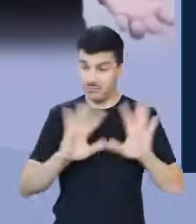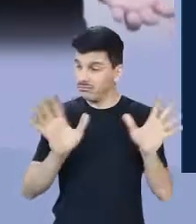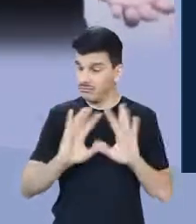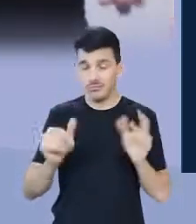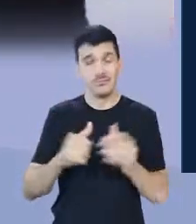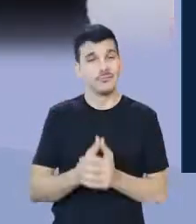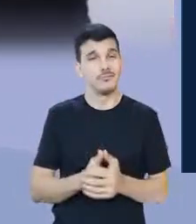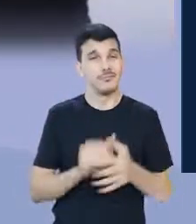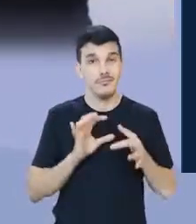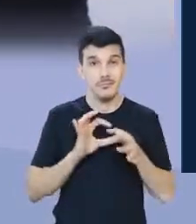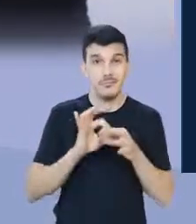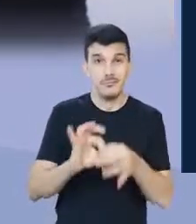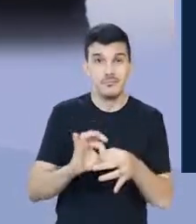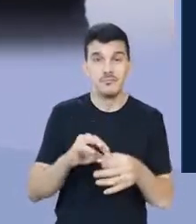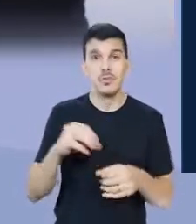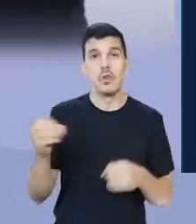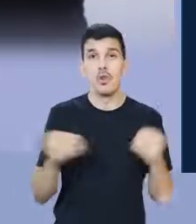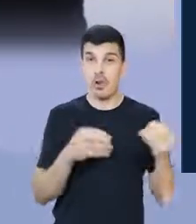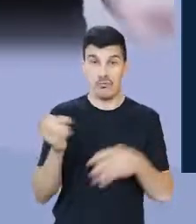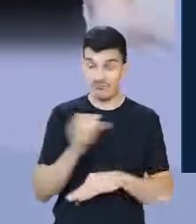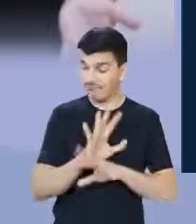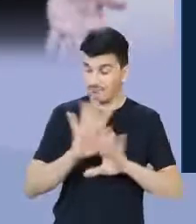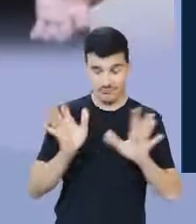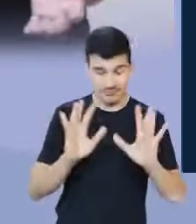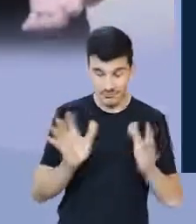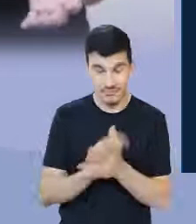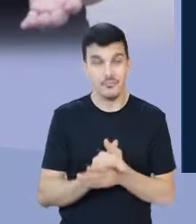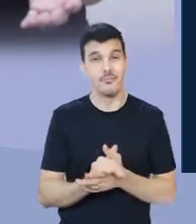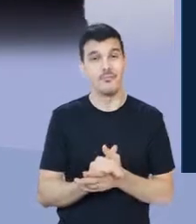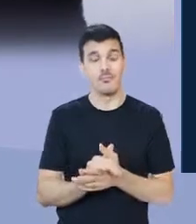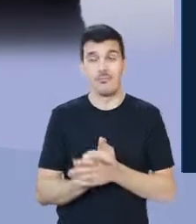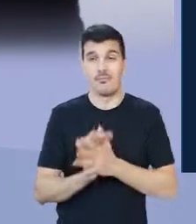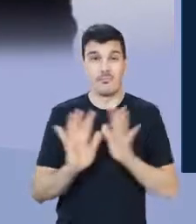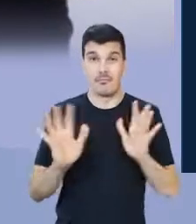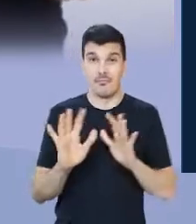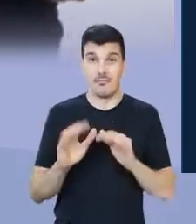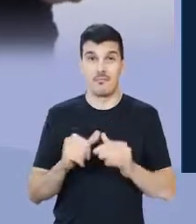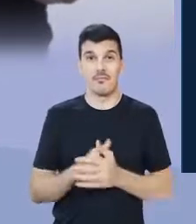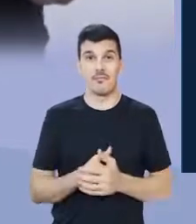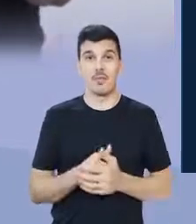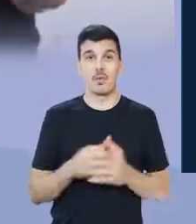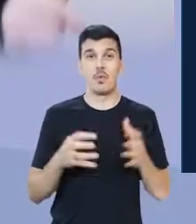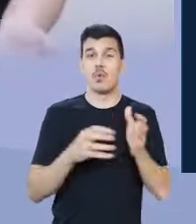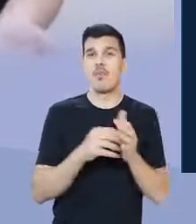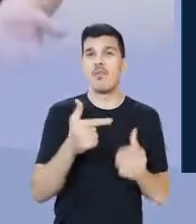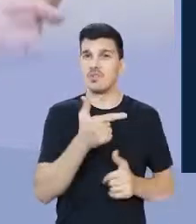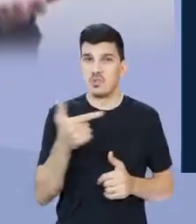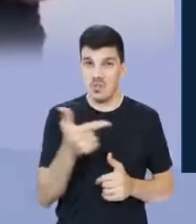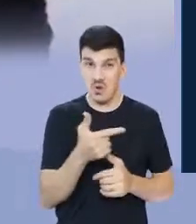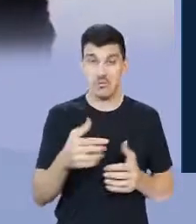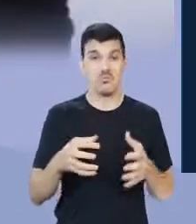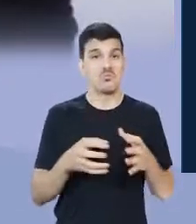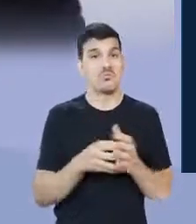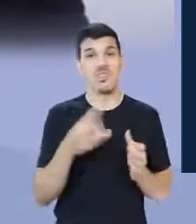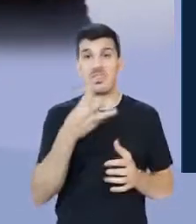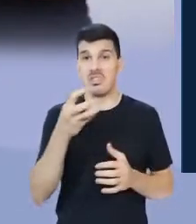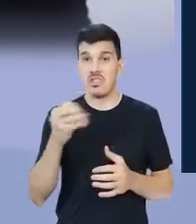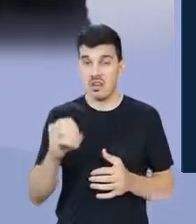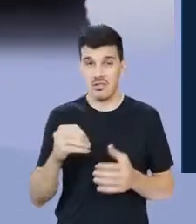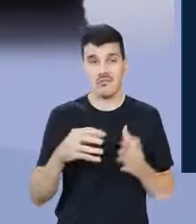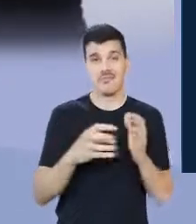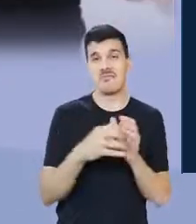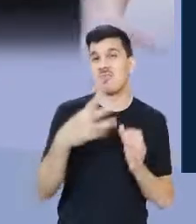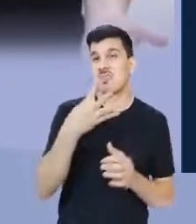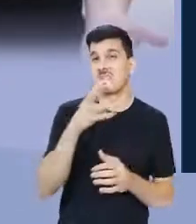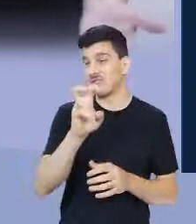medieval, ele não se encaixa no modernismo, nas gerações de 22, de 30,